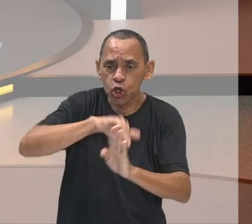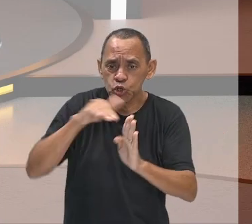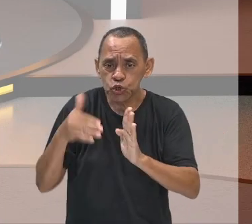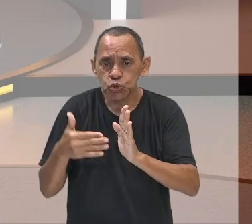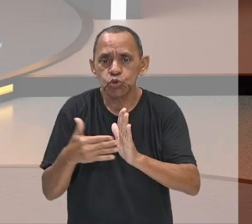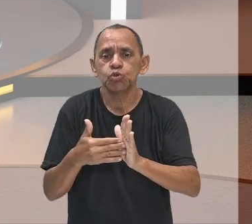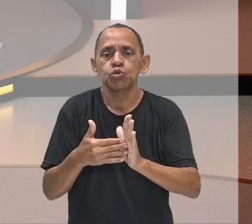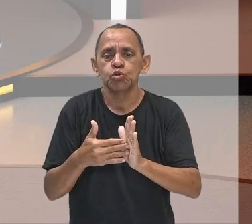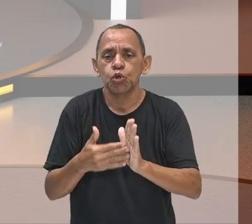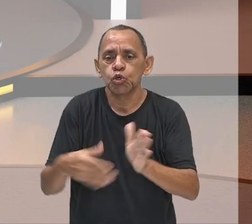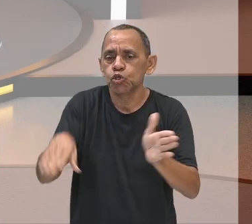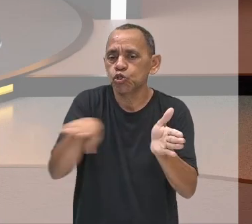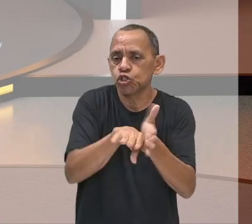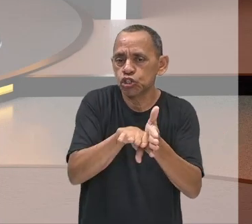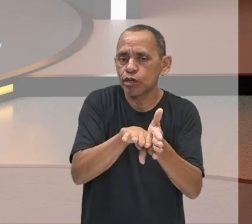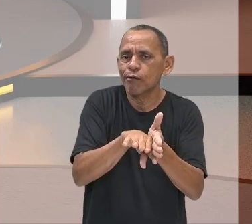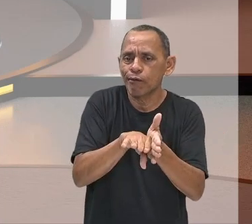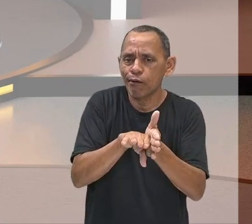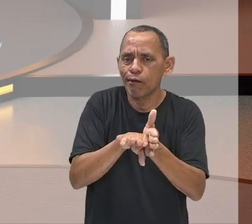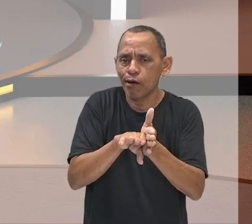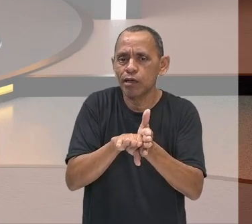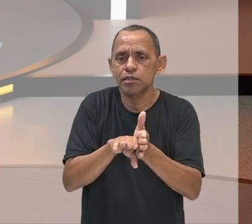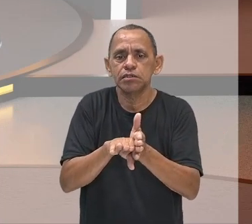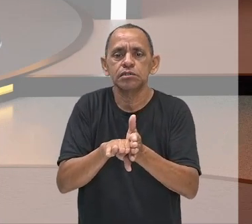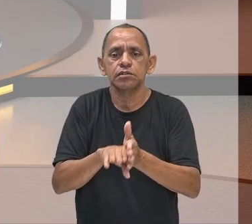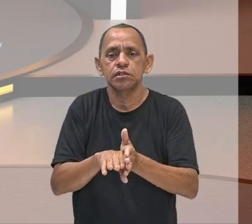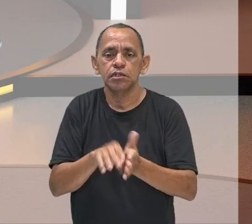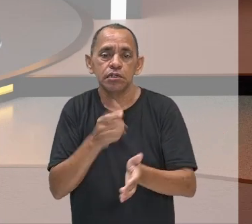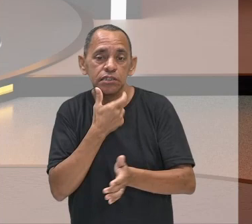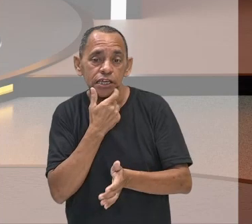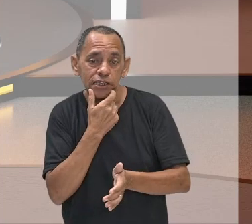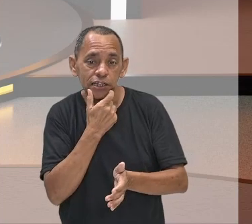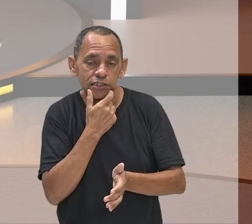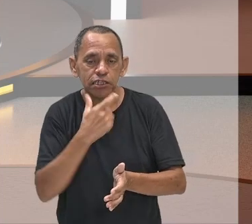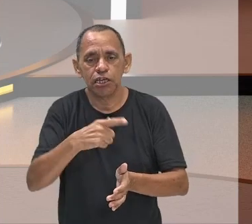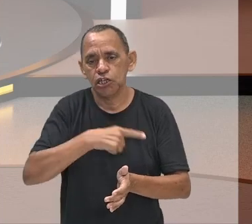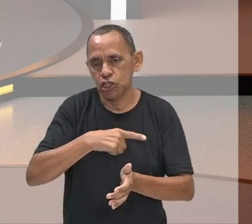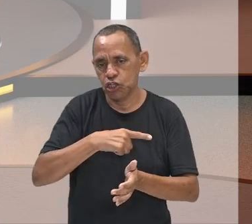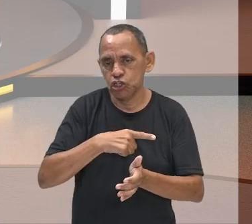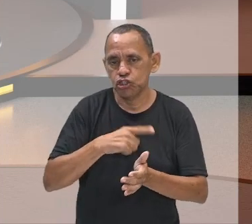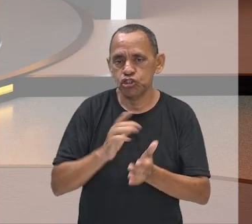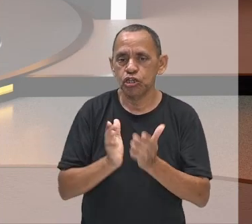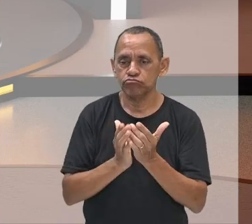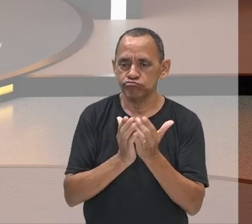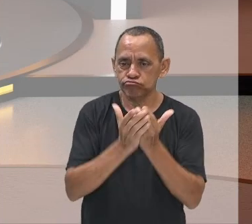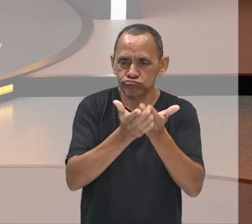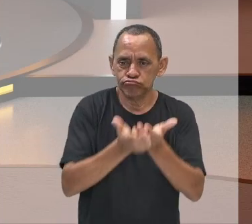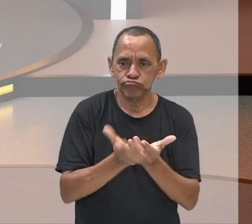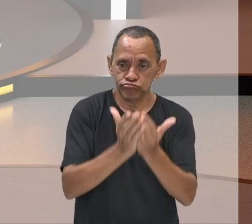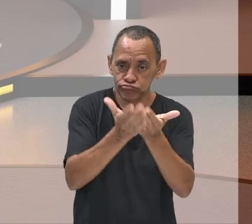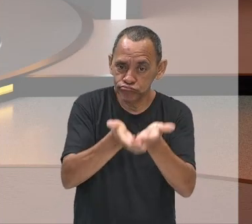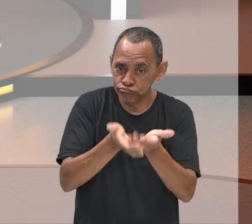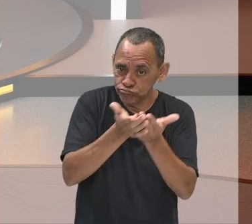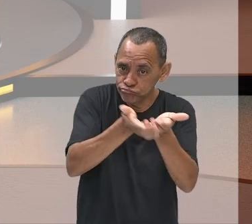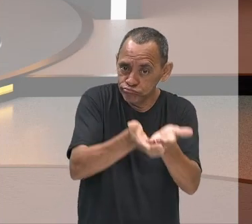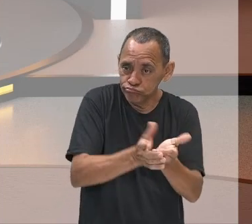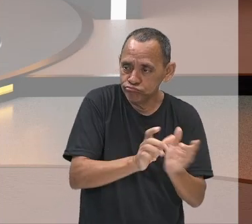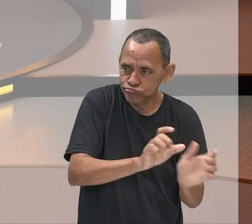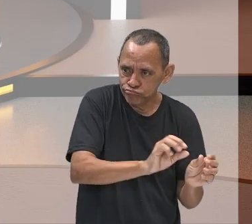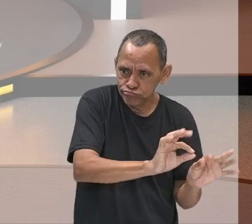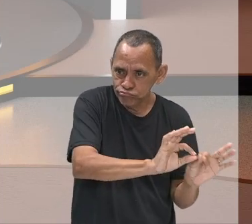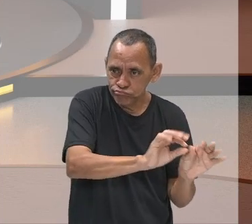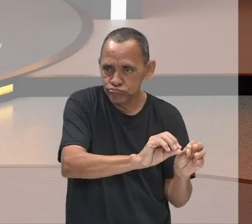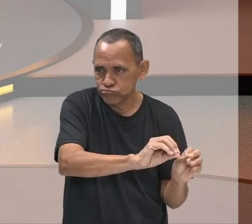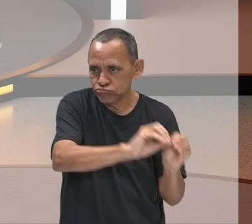ingleses deveria ser obrigatoriamente transportados por navios ingleses. Isso contribuiu, galera, para que